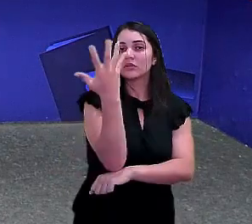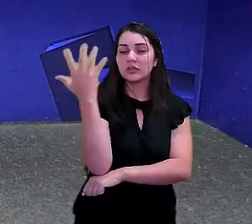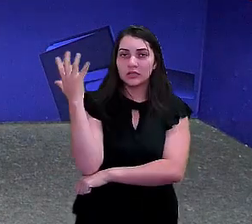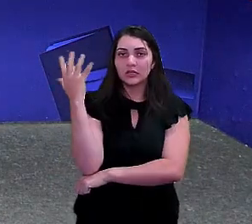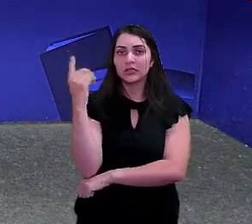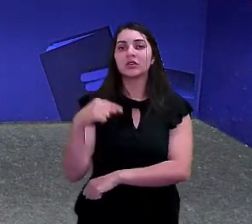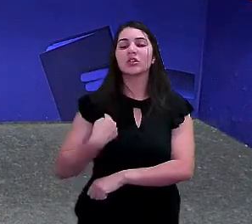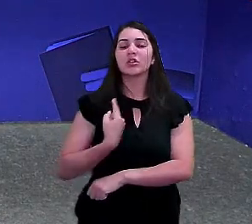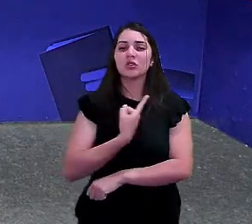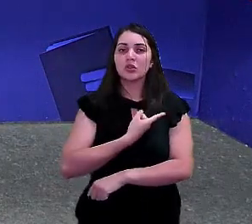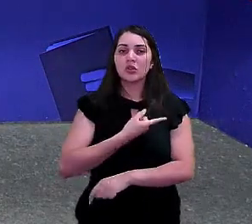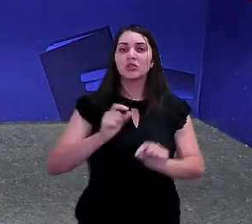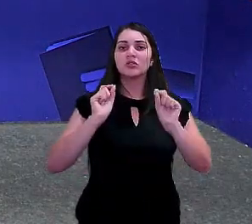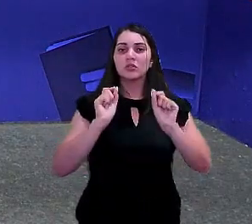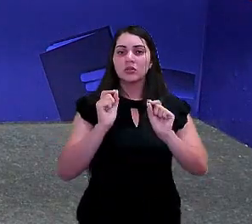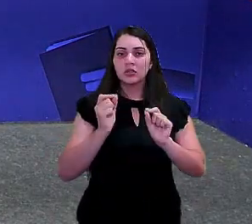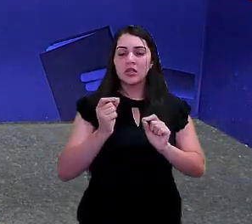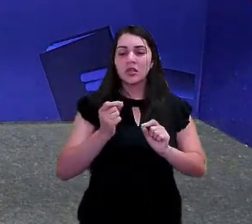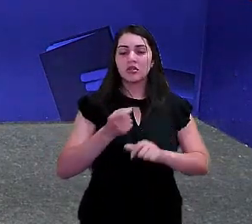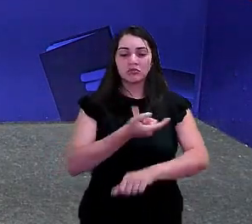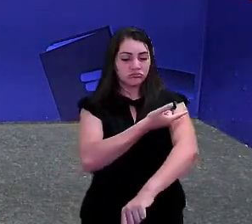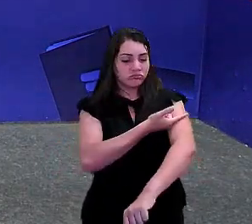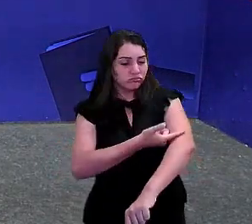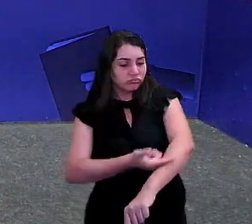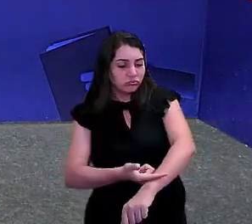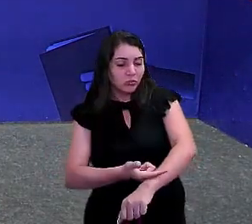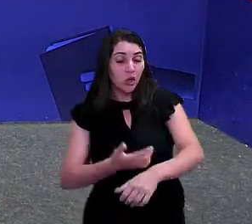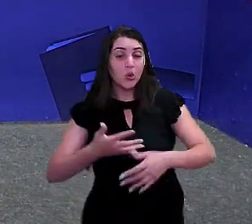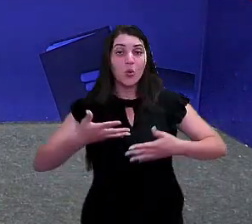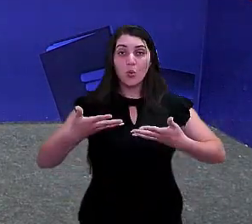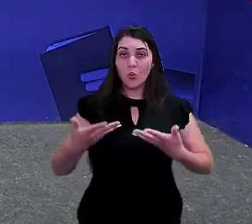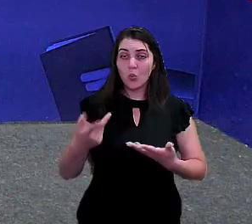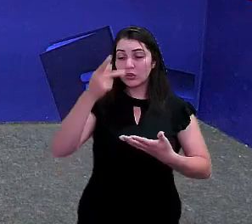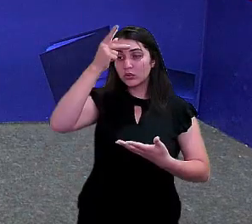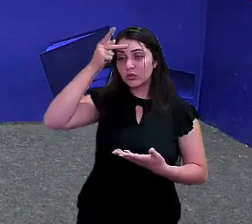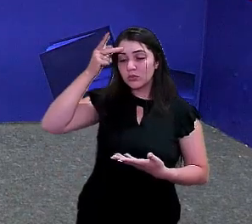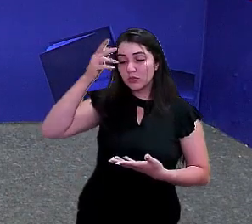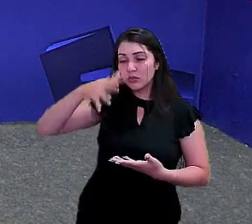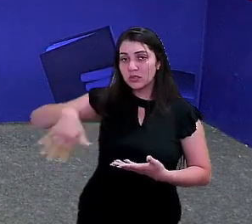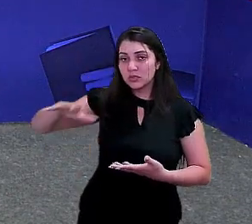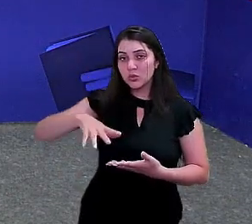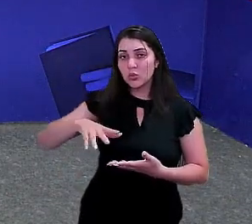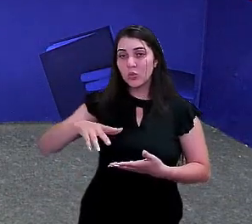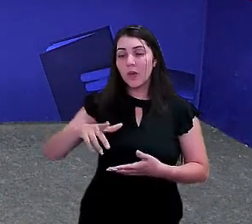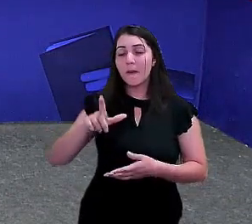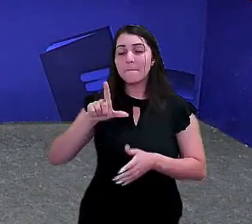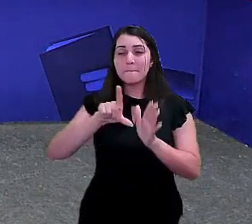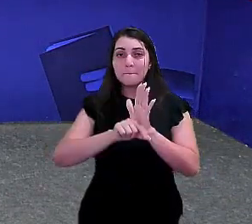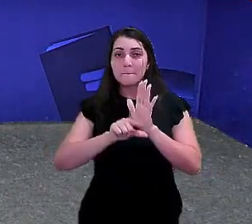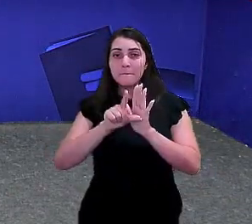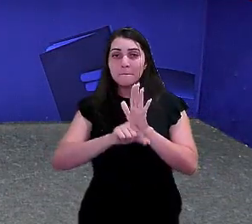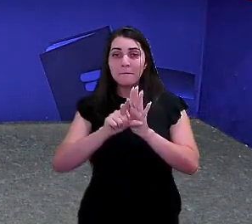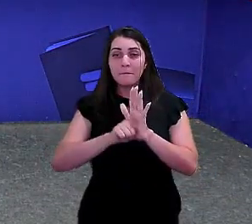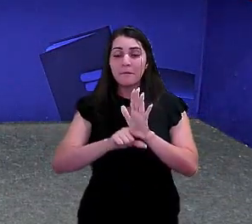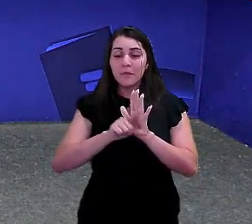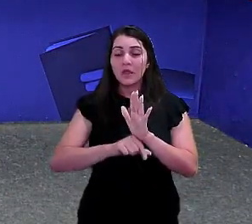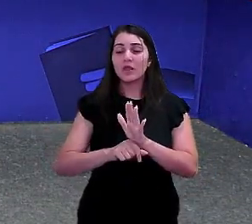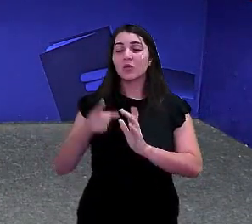sobre o nosso comportamento enquanto cidadão em poluir menos o meio ambiente e aí, ó,